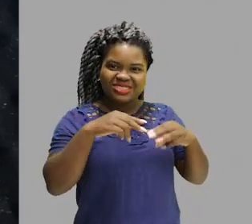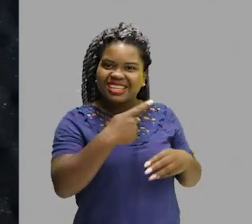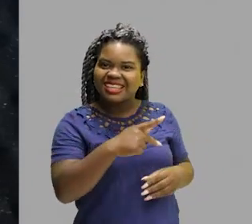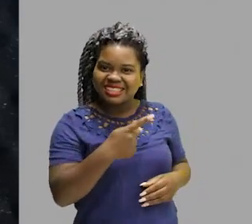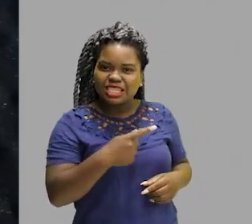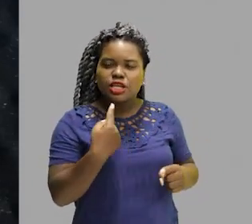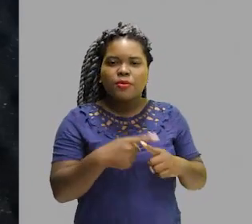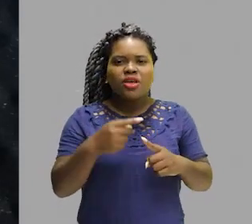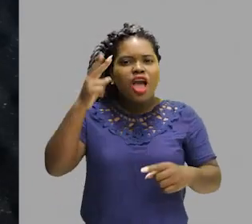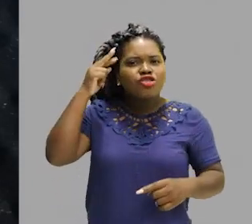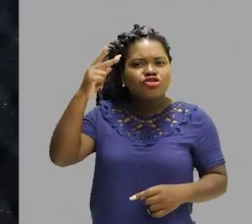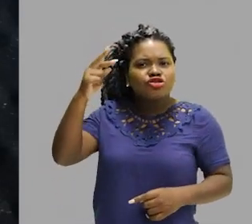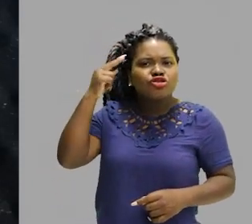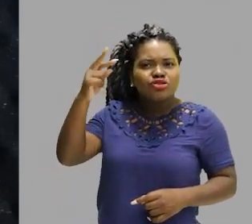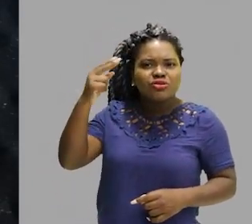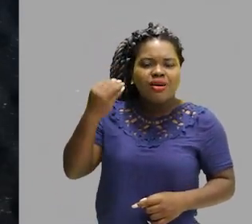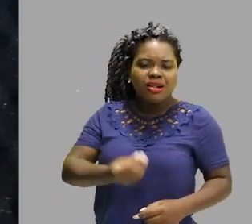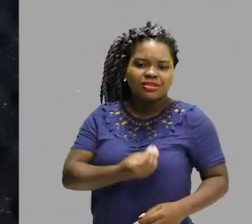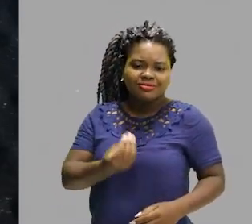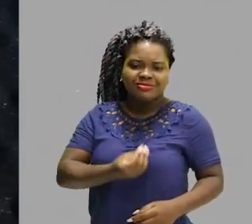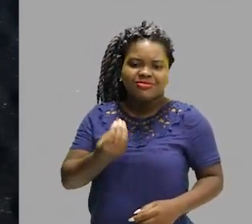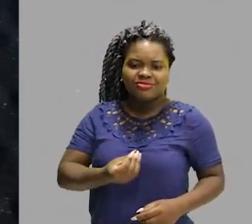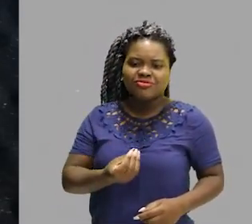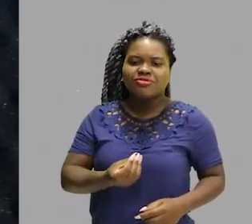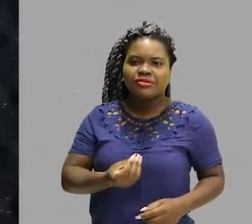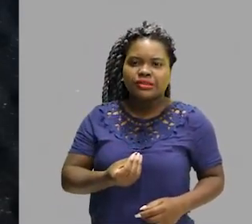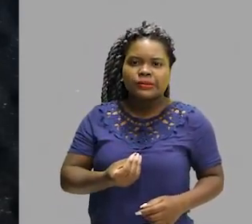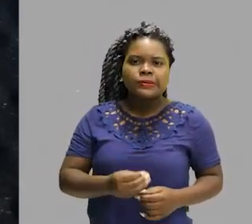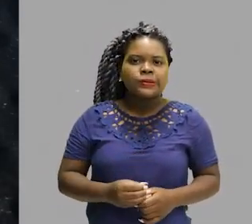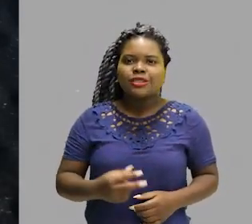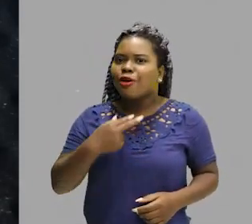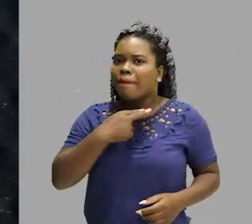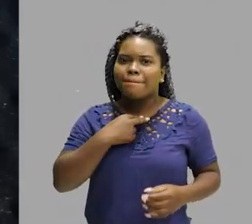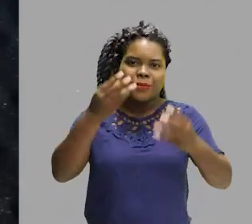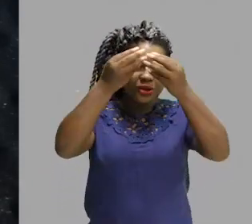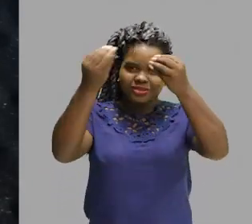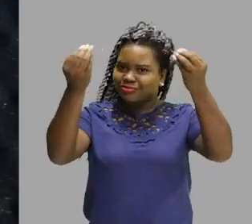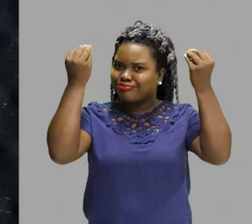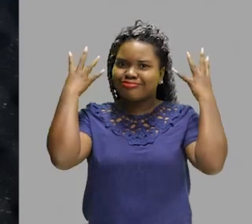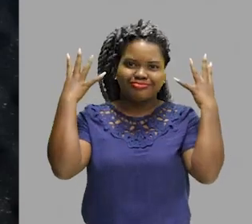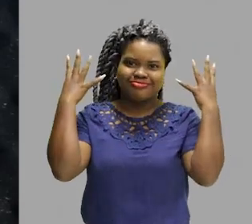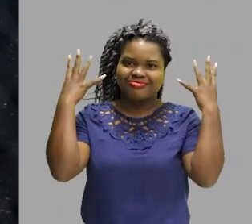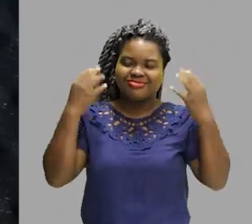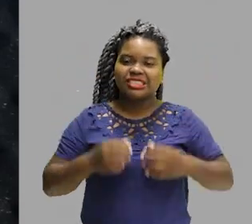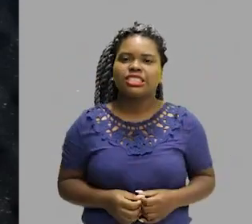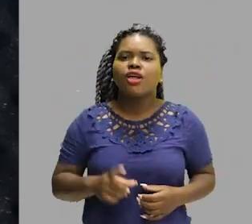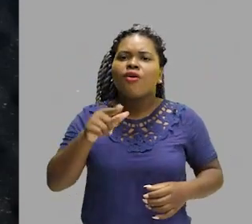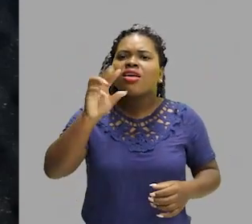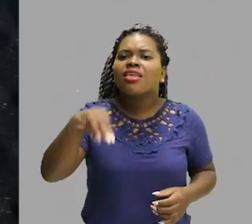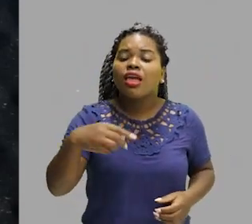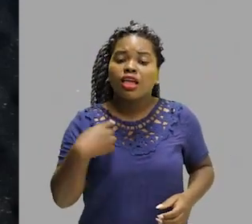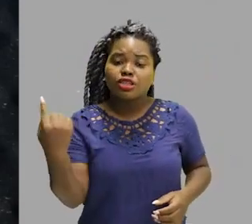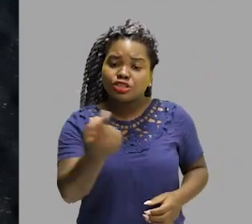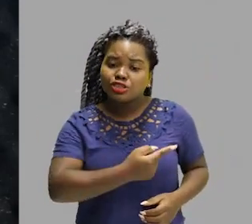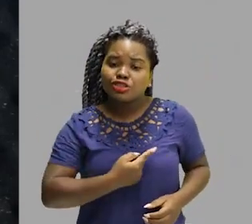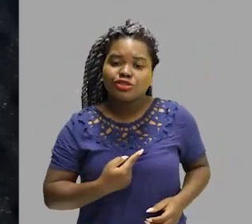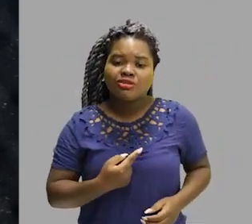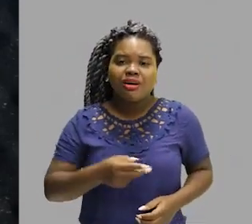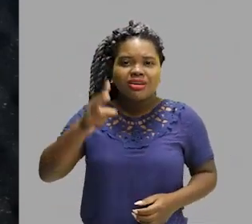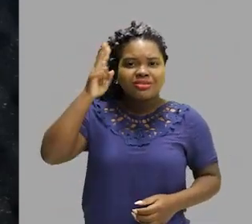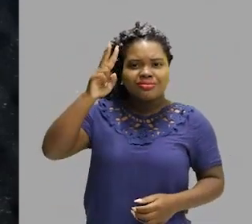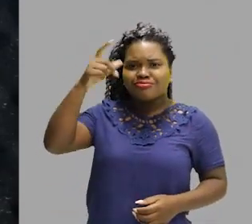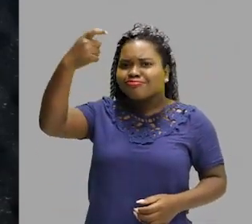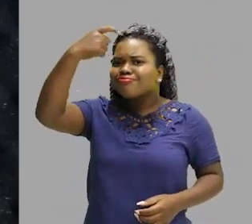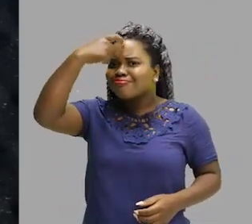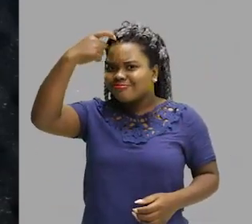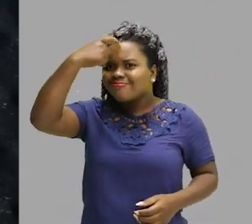né? Momentos que eu não esqueci. Então, quem de nós não tem memória? Quem de nós não tem uma história linda